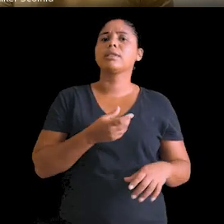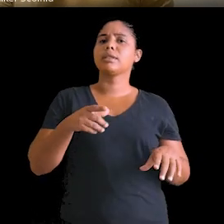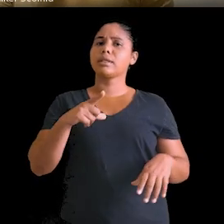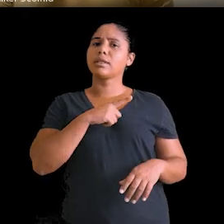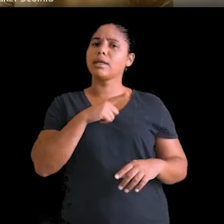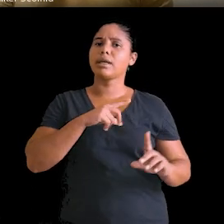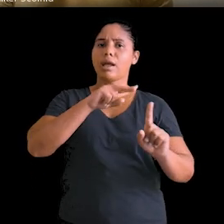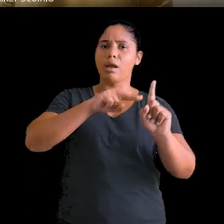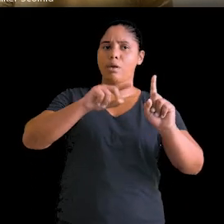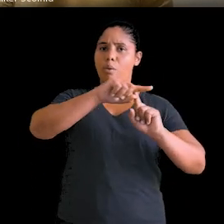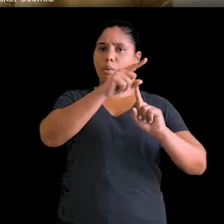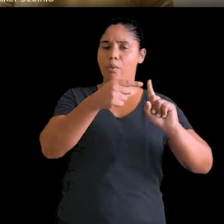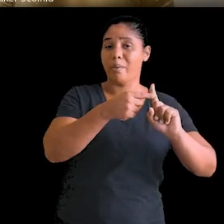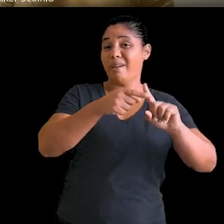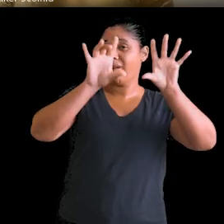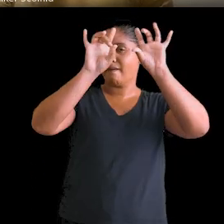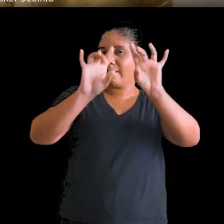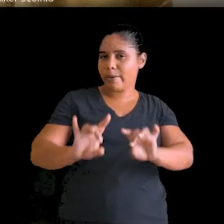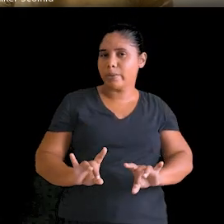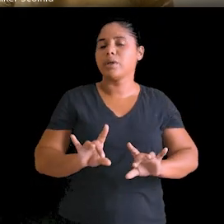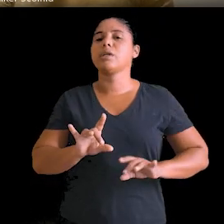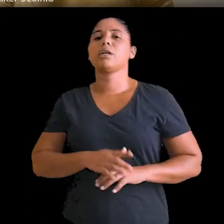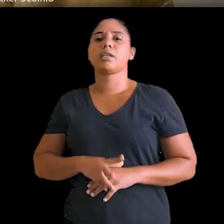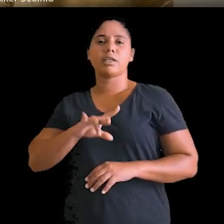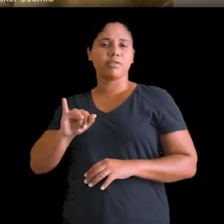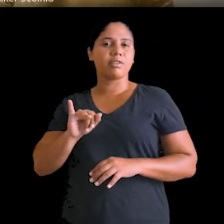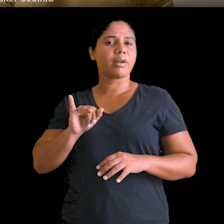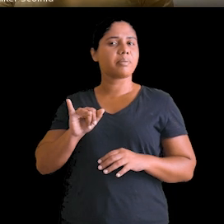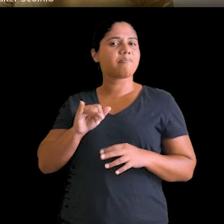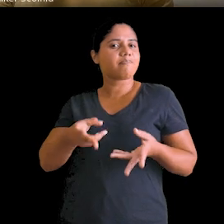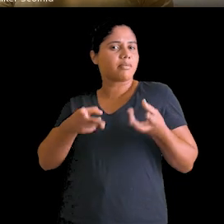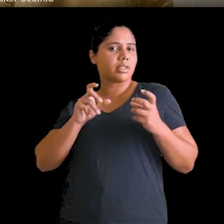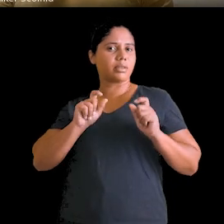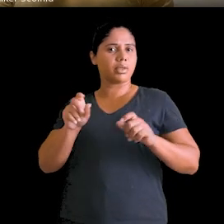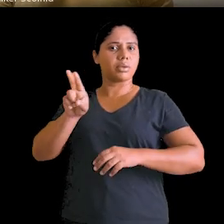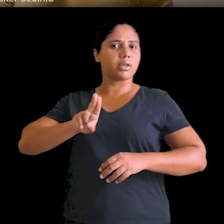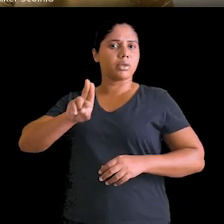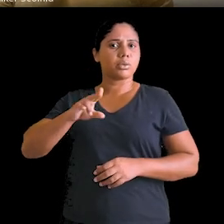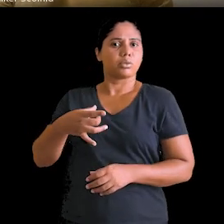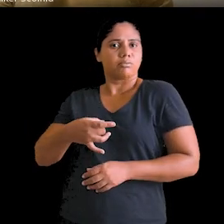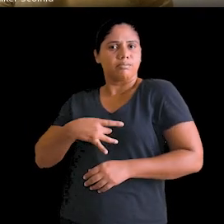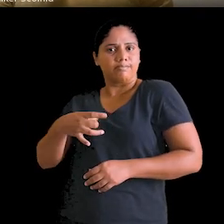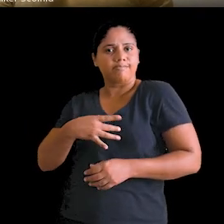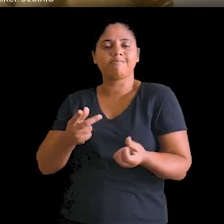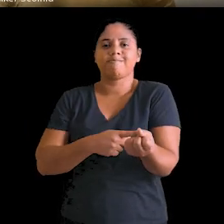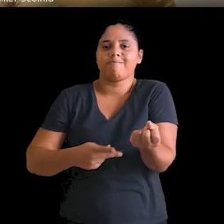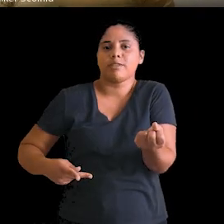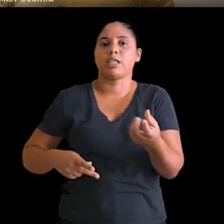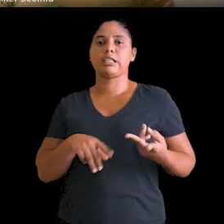pré-natal personalizado, tá? Considerando a questão dos usos de hormônios e as suas necessidades físicas e emocionais durante a